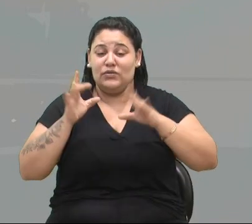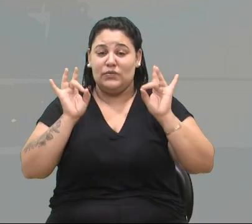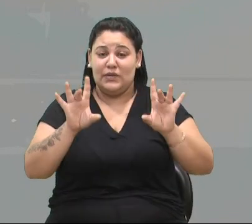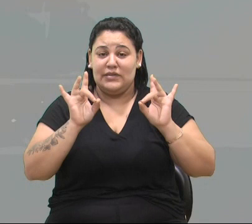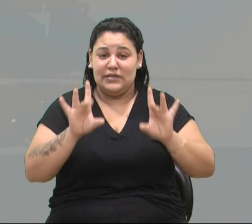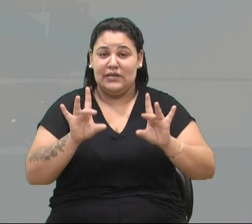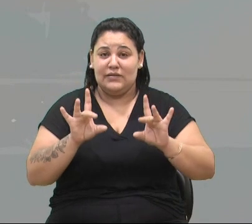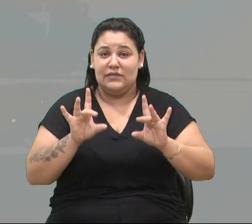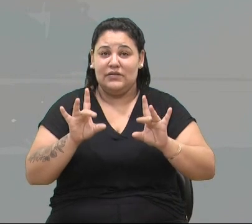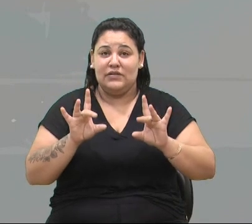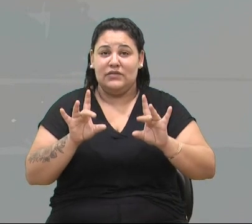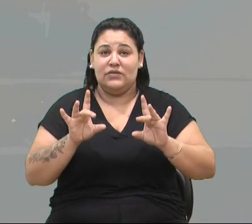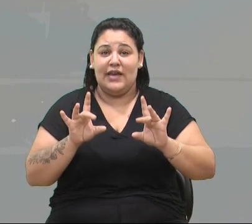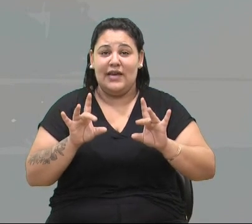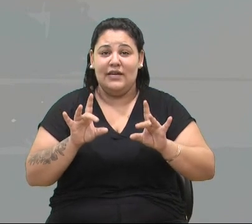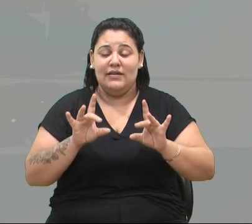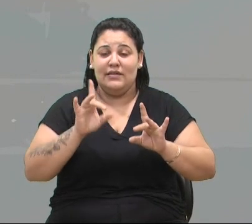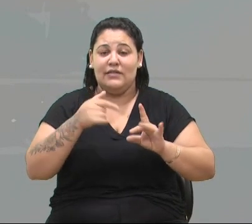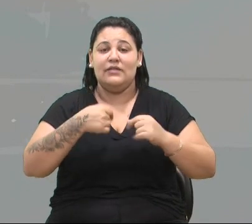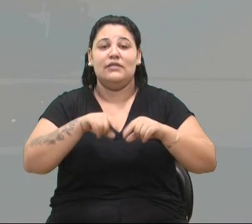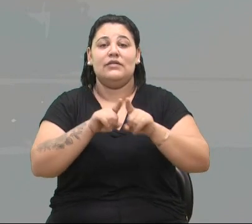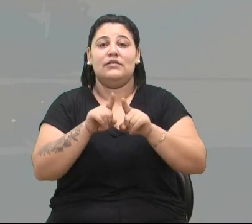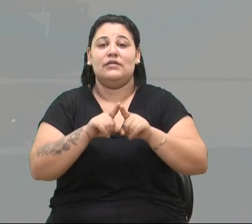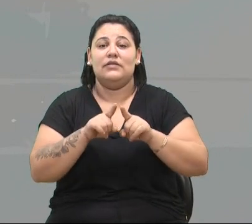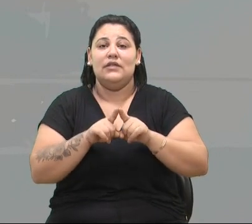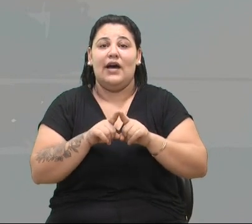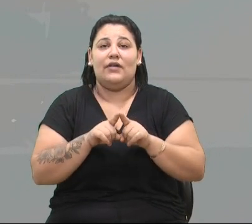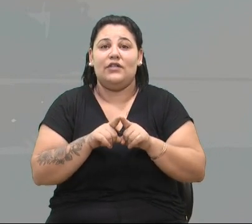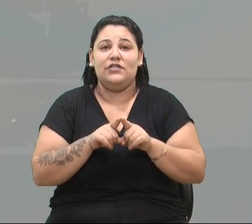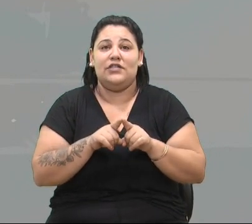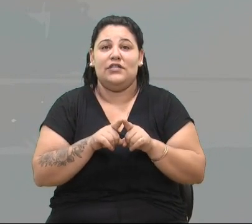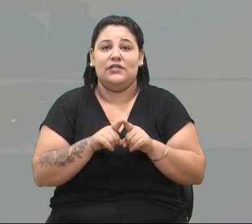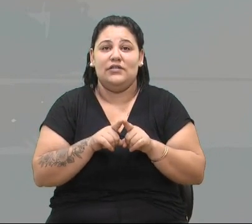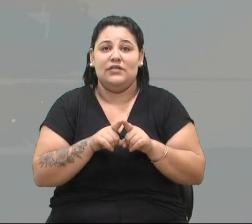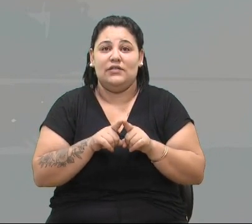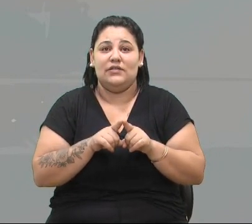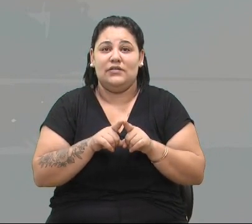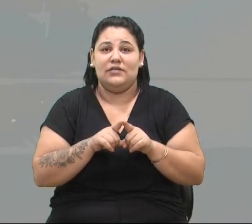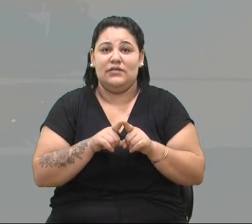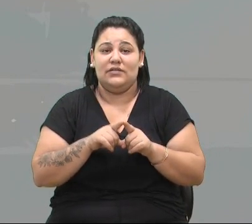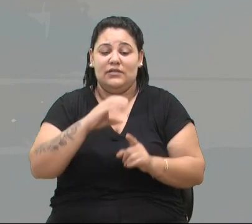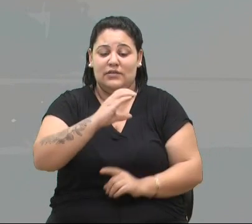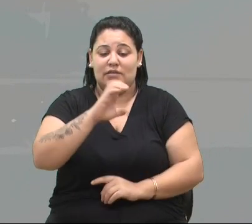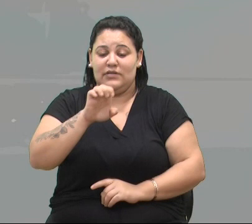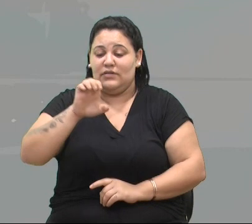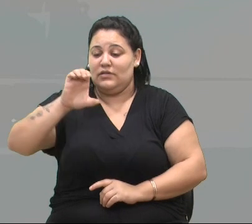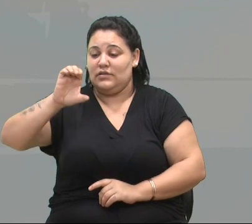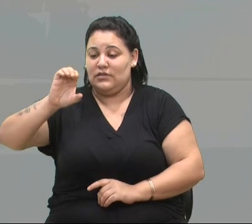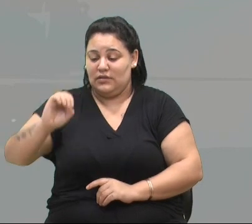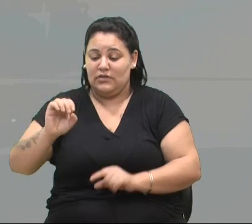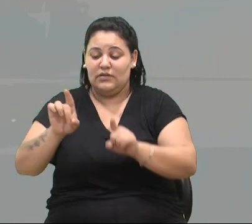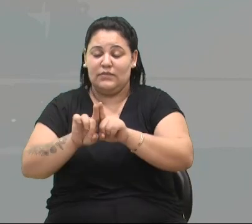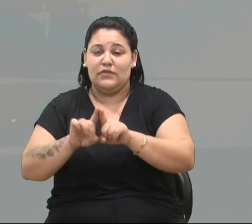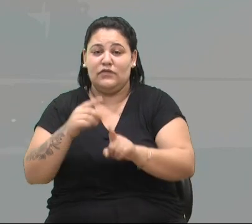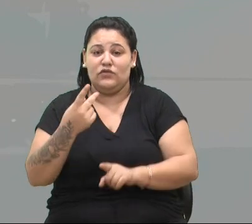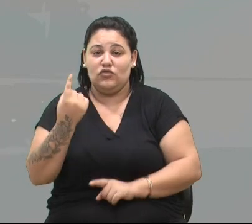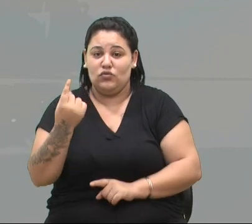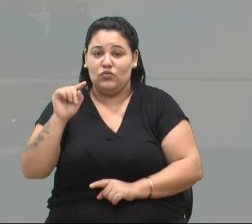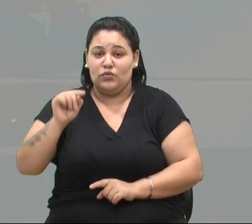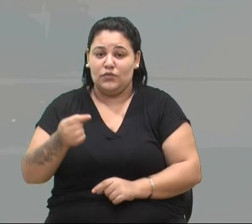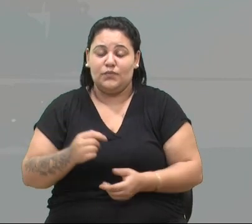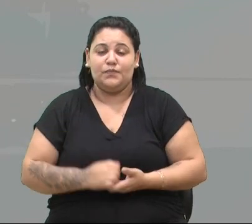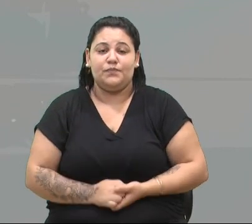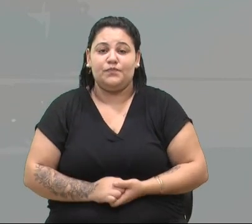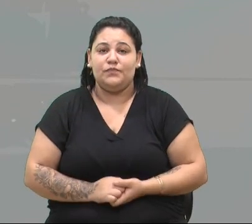no CEL, 21 mil. Aí a gente superou em mais de 100%. Né? A meta eram 10 mil, 21 mil atendimentos.